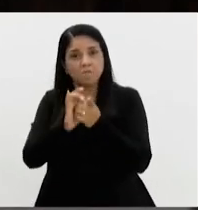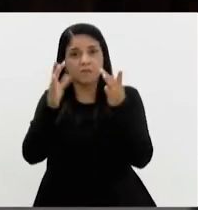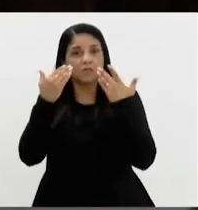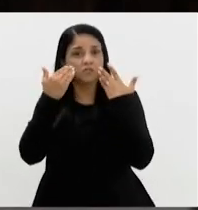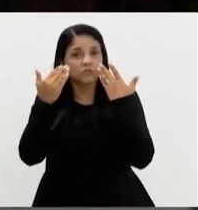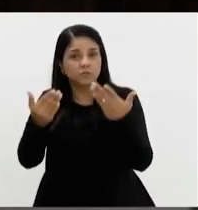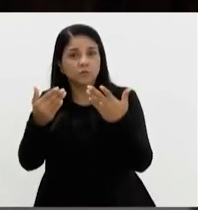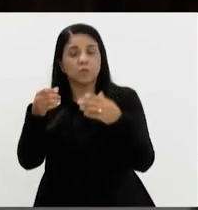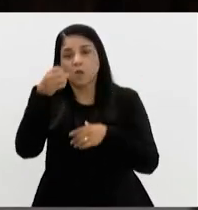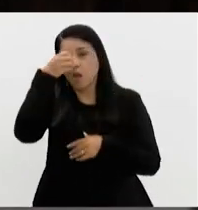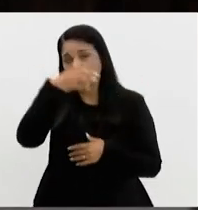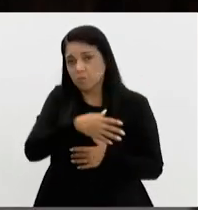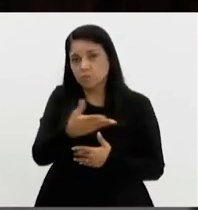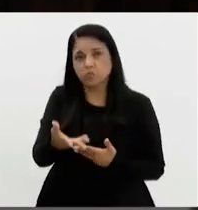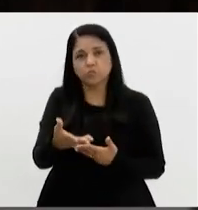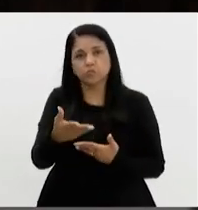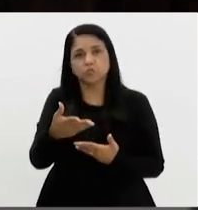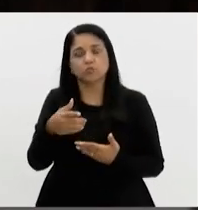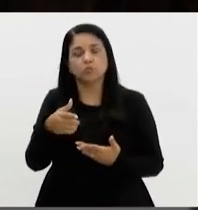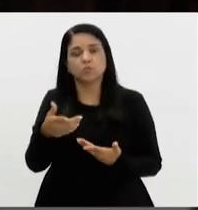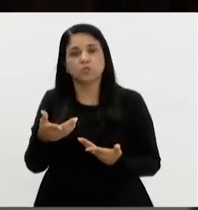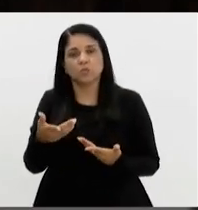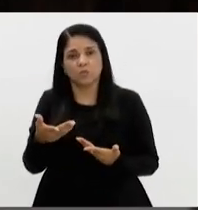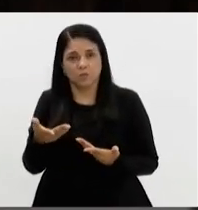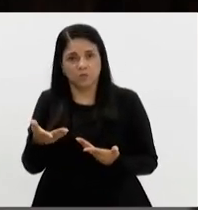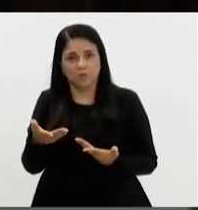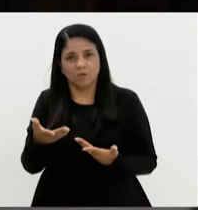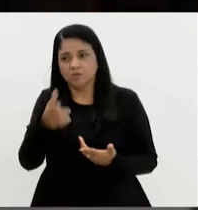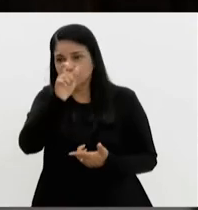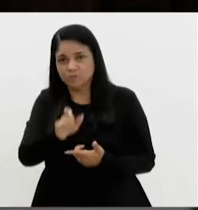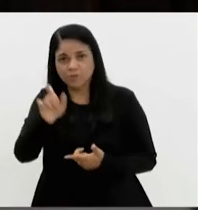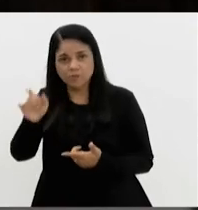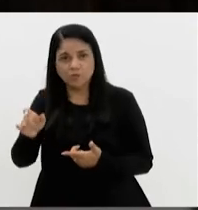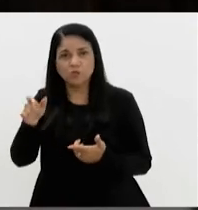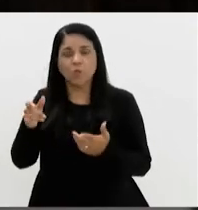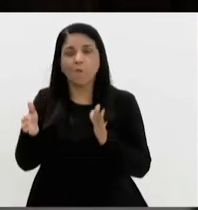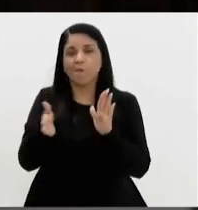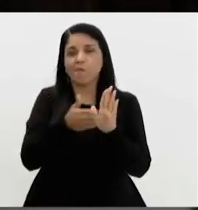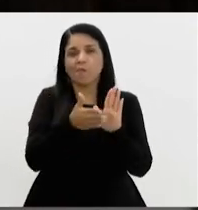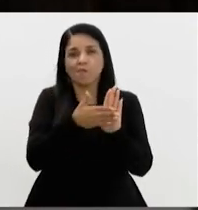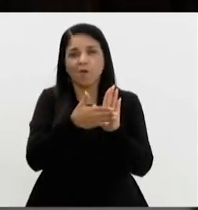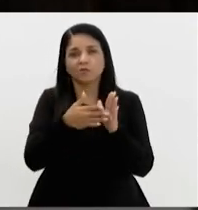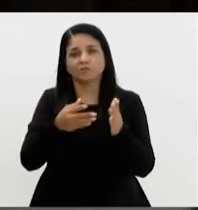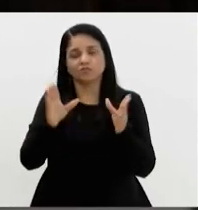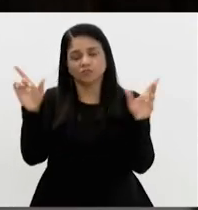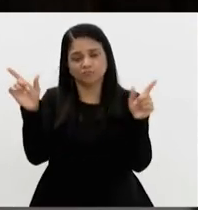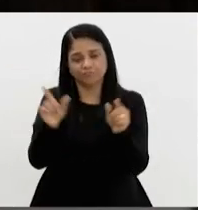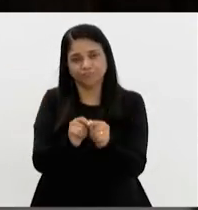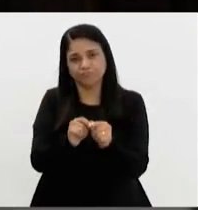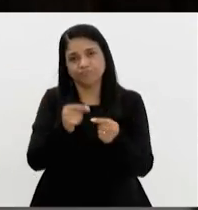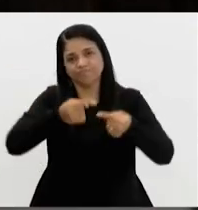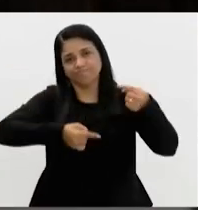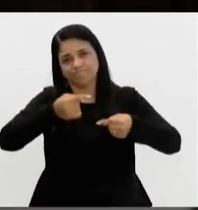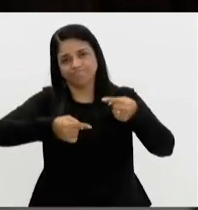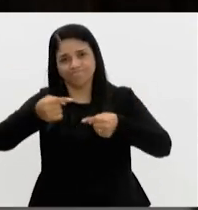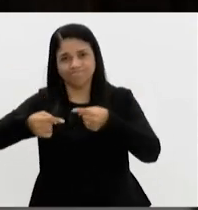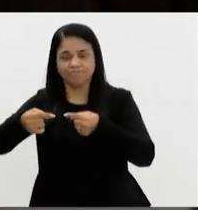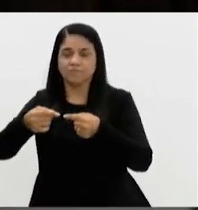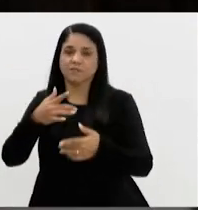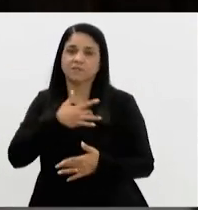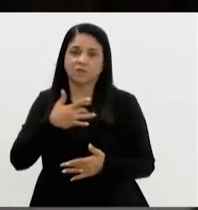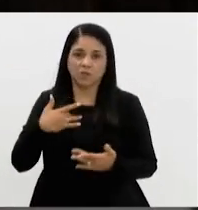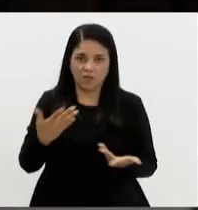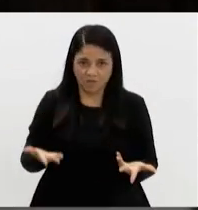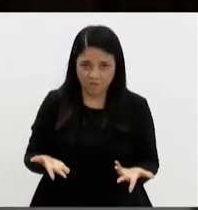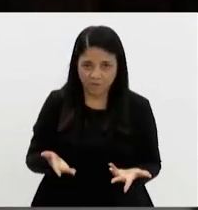ser vítima do abusos daqueles que acendem justamente com o propósito de eliminar o debate público Saudável em